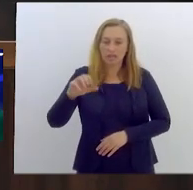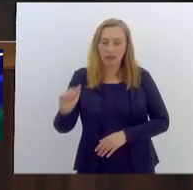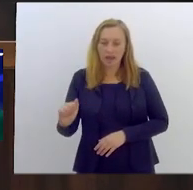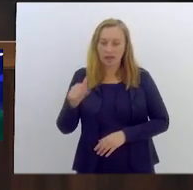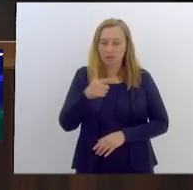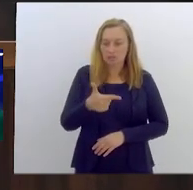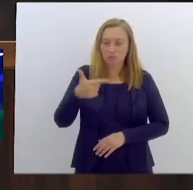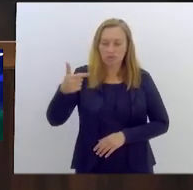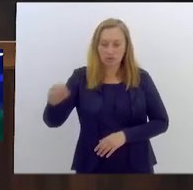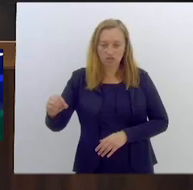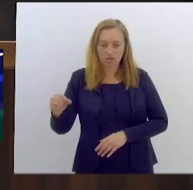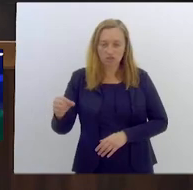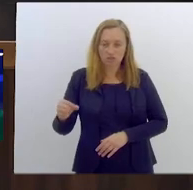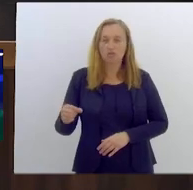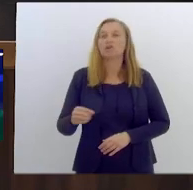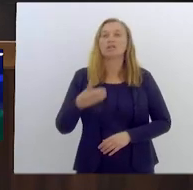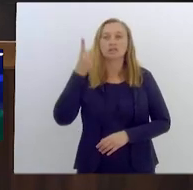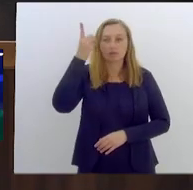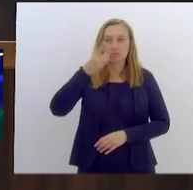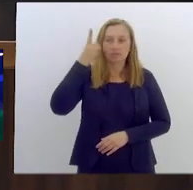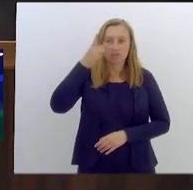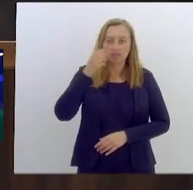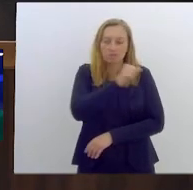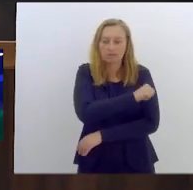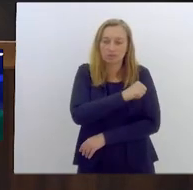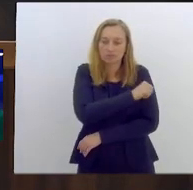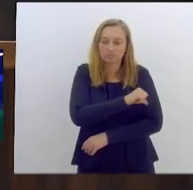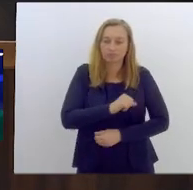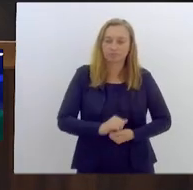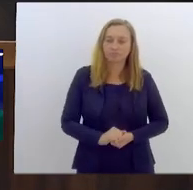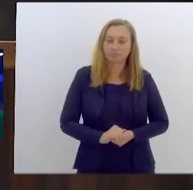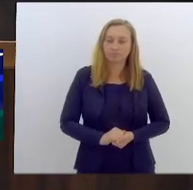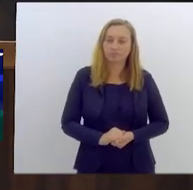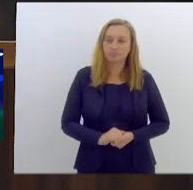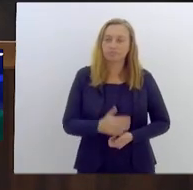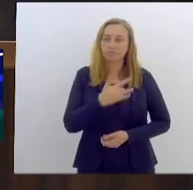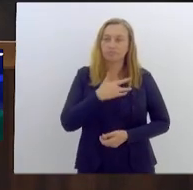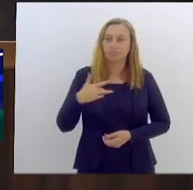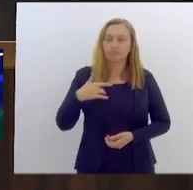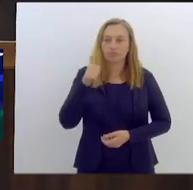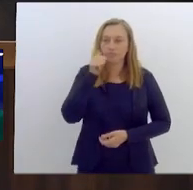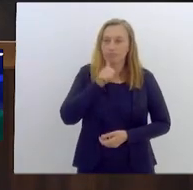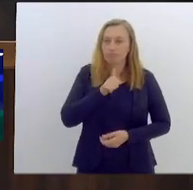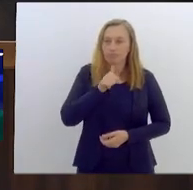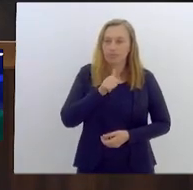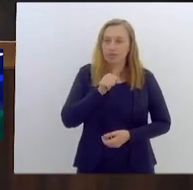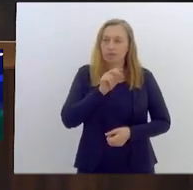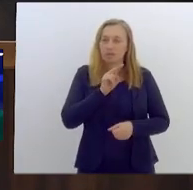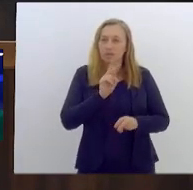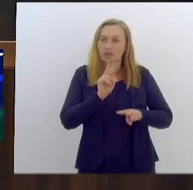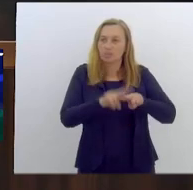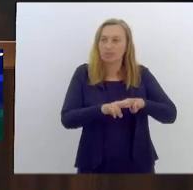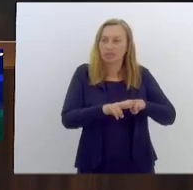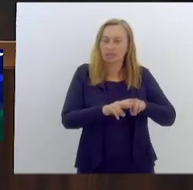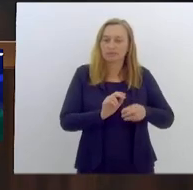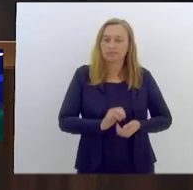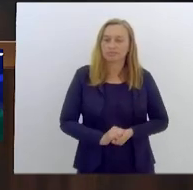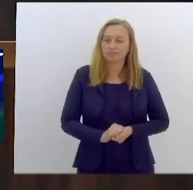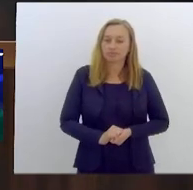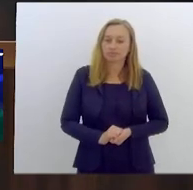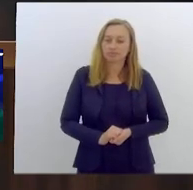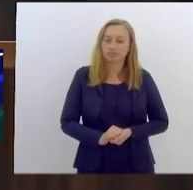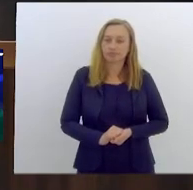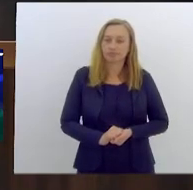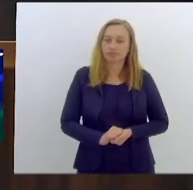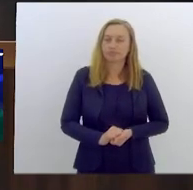3340-A de 2020, de autoria da deputada enfermeira Rejane, que cria o Programa de Saúde da Mulher Privada de Liberdade. Pendente